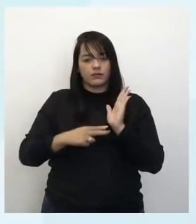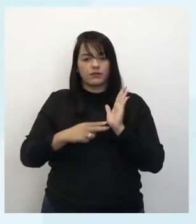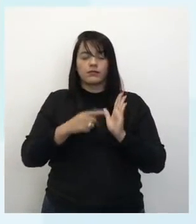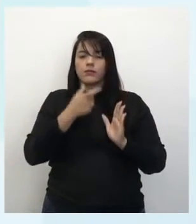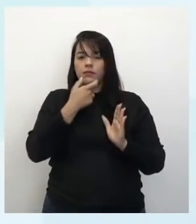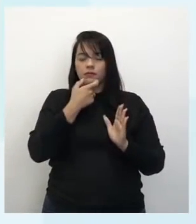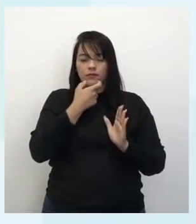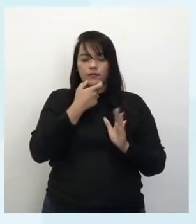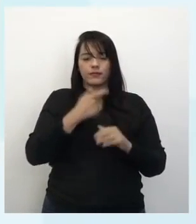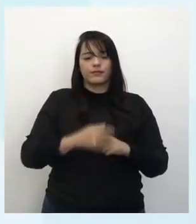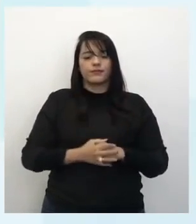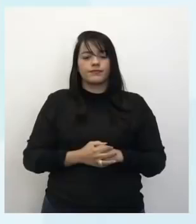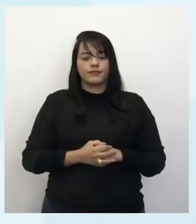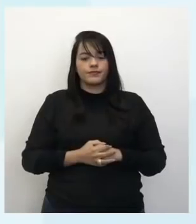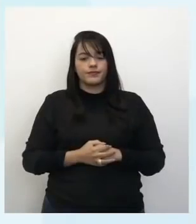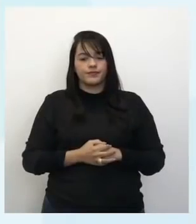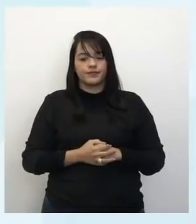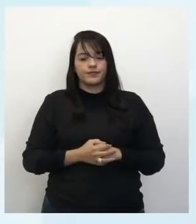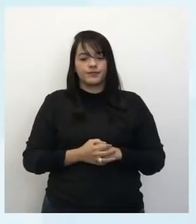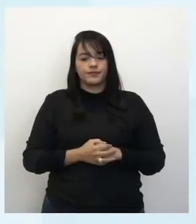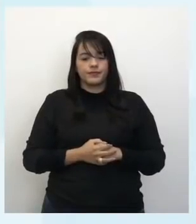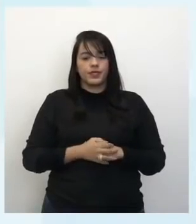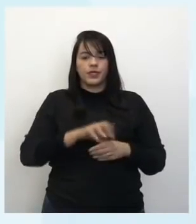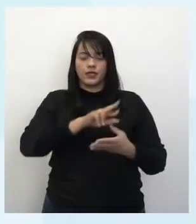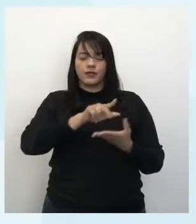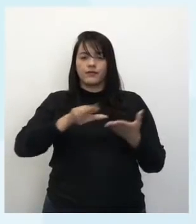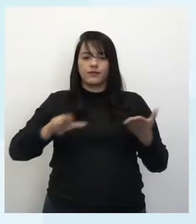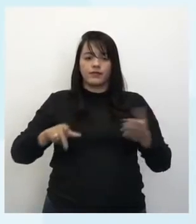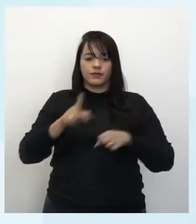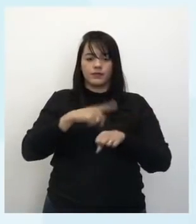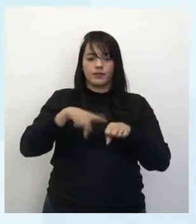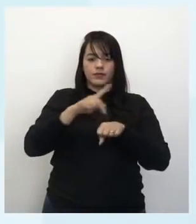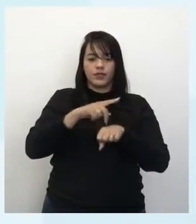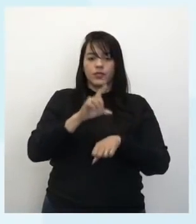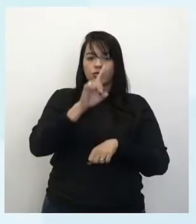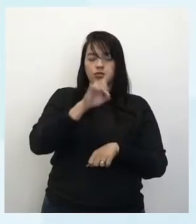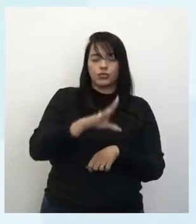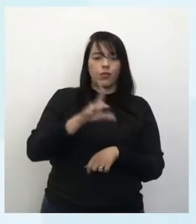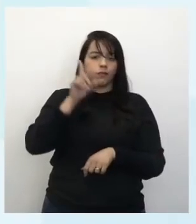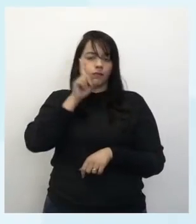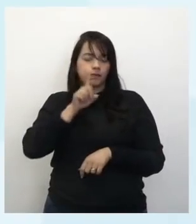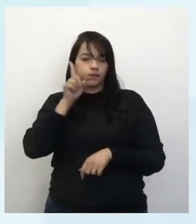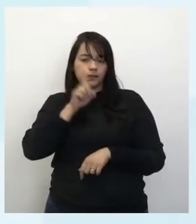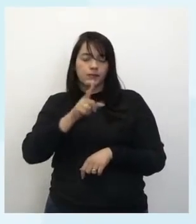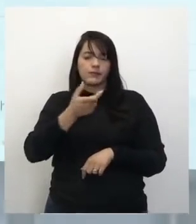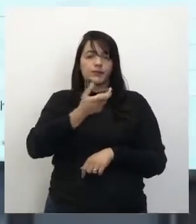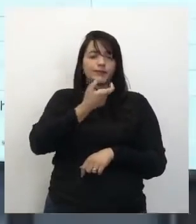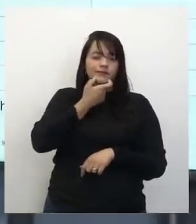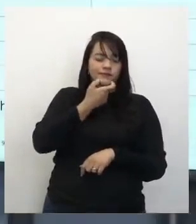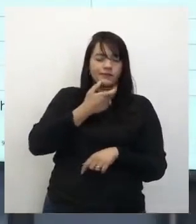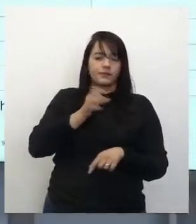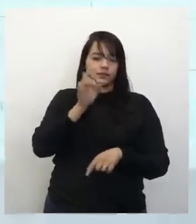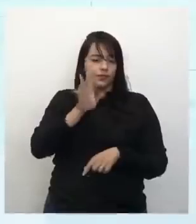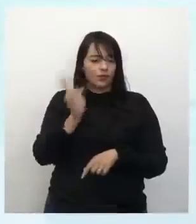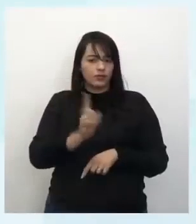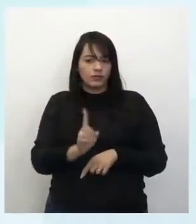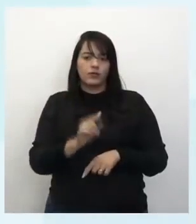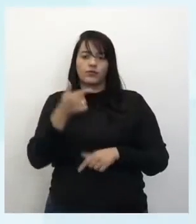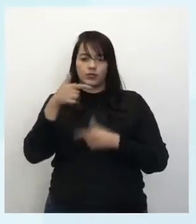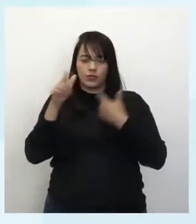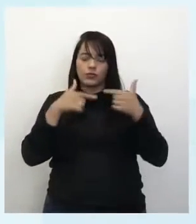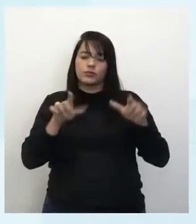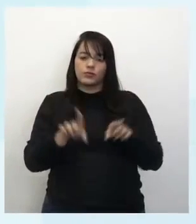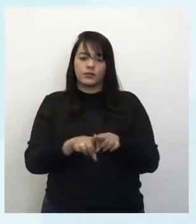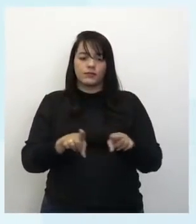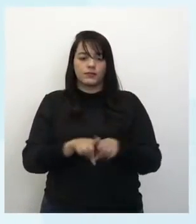o inglês também é falado em vários países, não tem só inglês britânico e americano, tá? Bom, tem a tabelinha, se você quiser colocar também sobre o